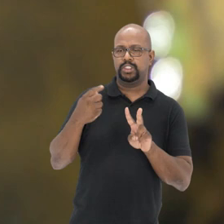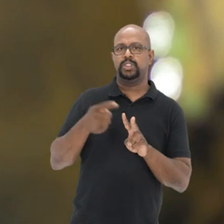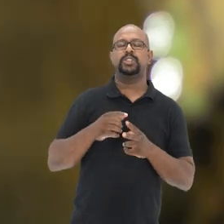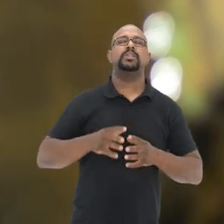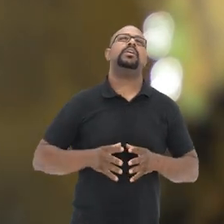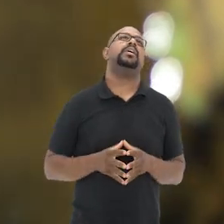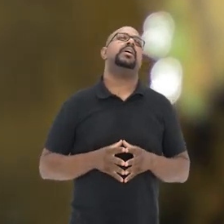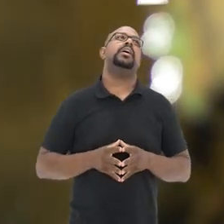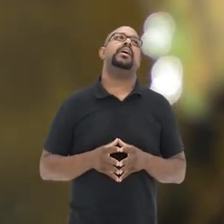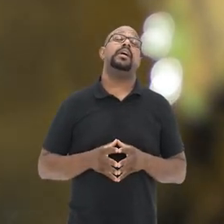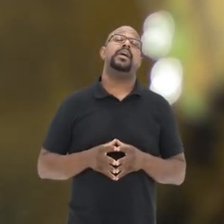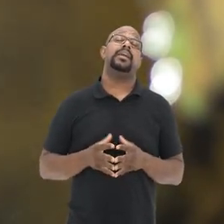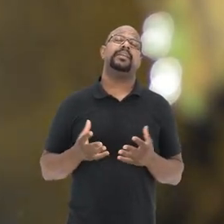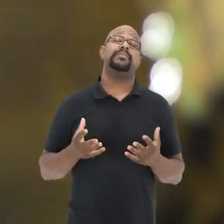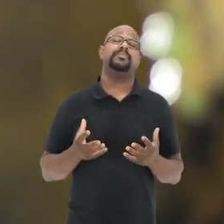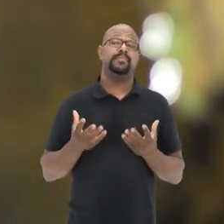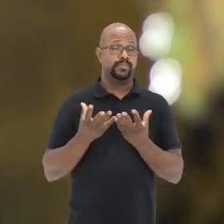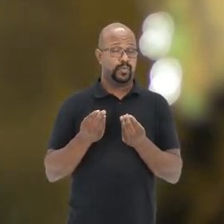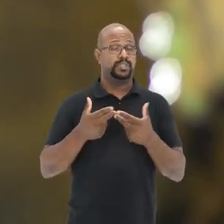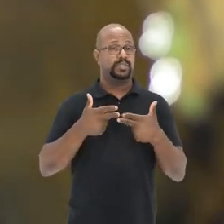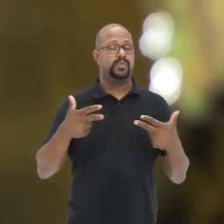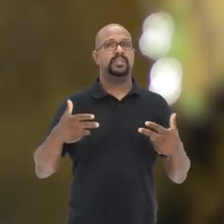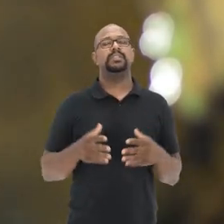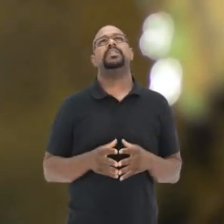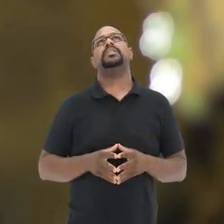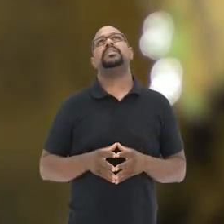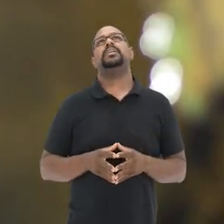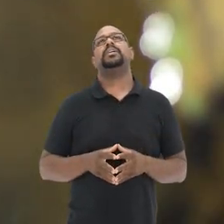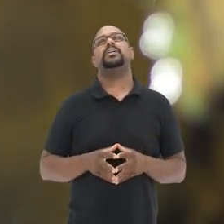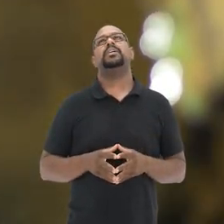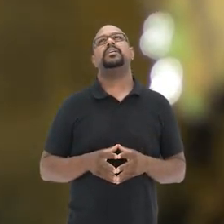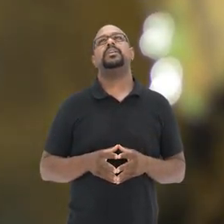caingangue, né? É que muitas coisas,